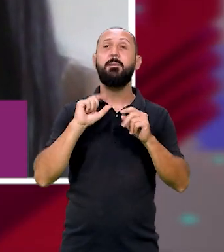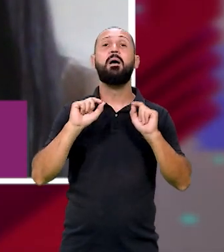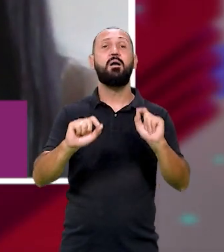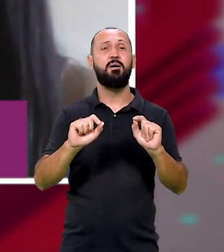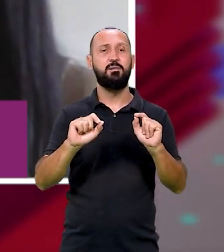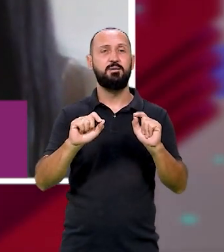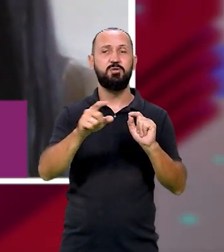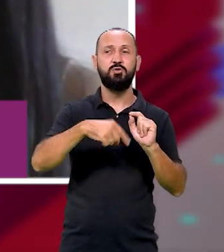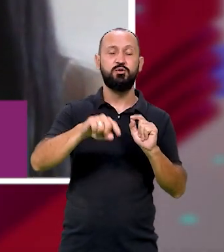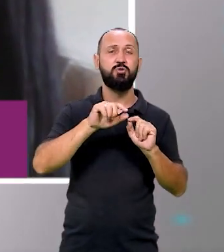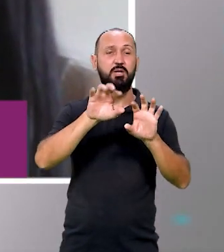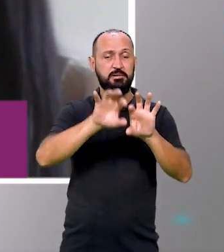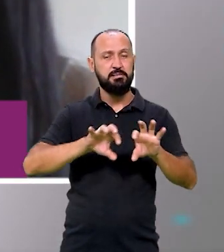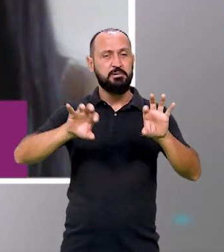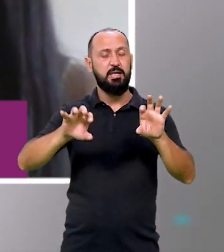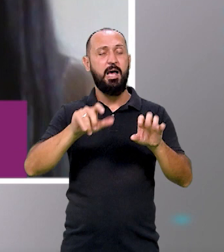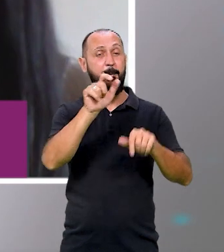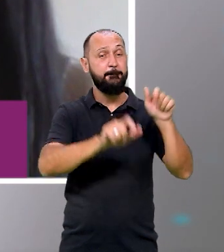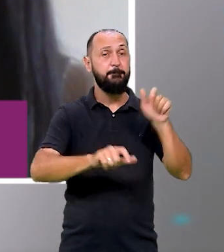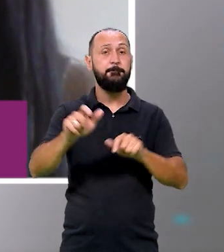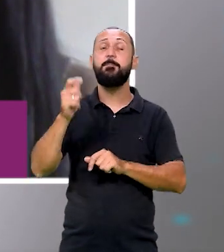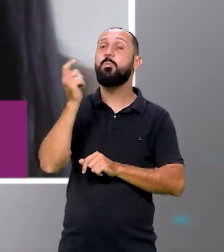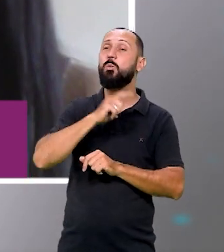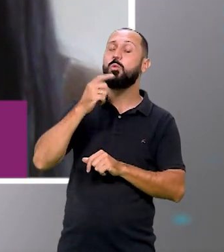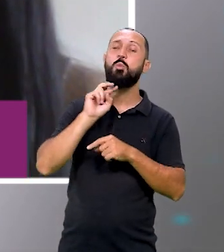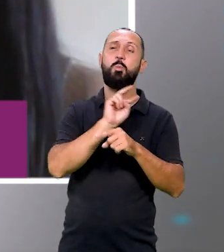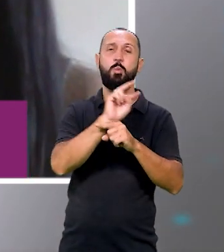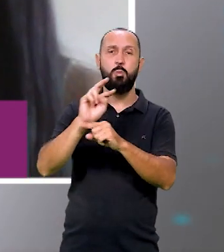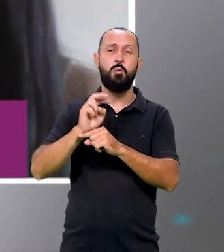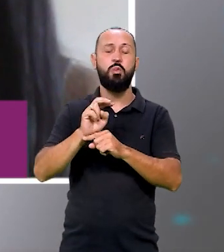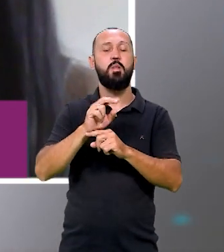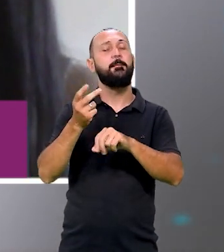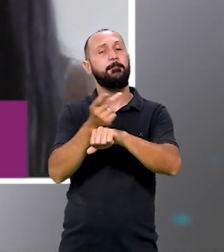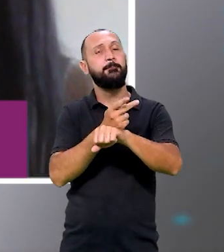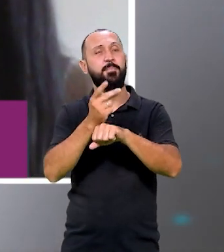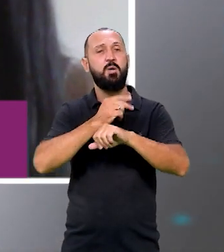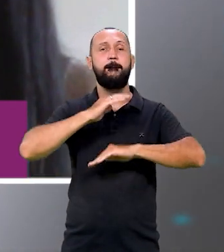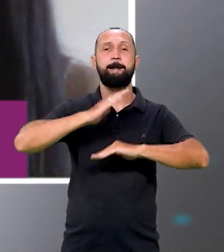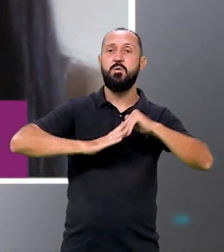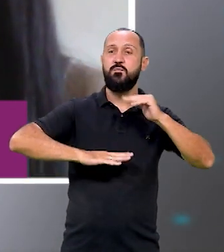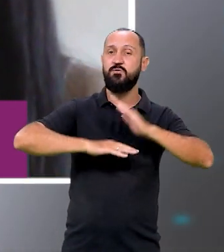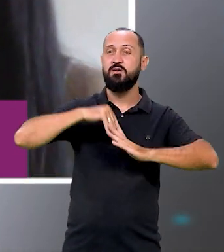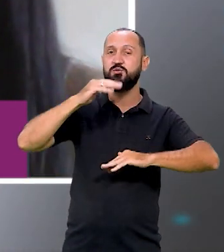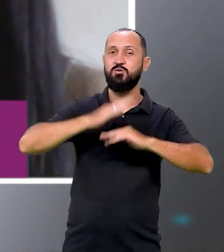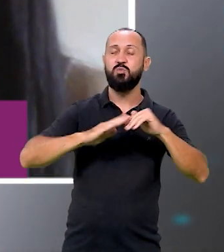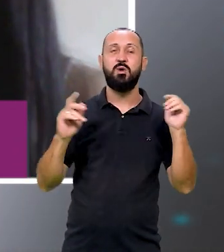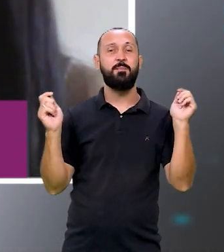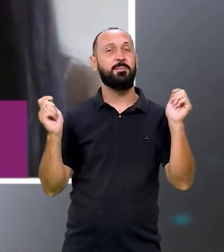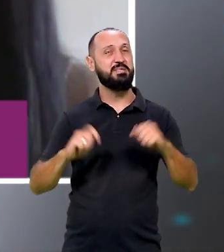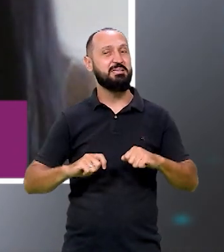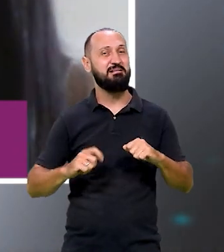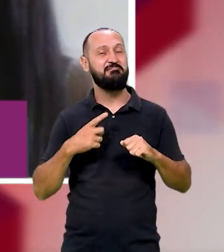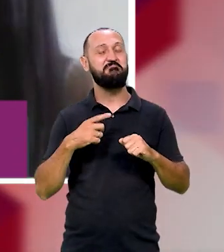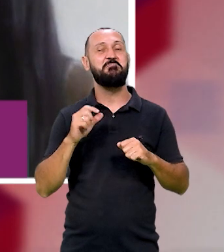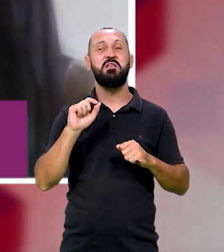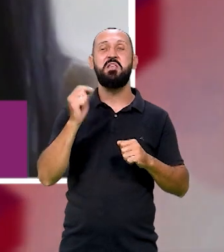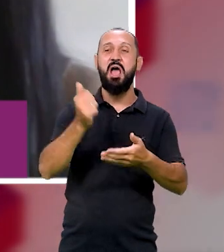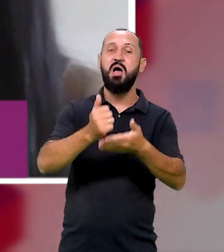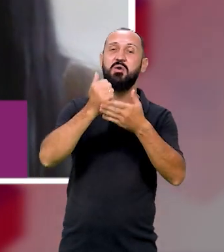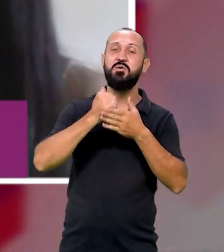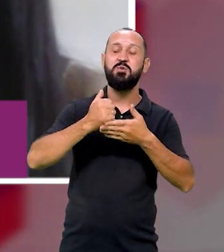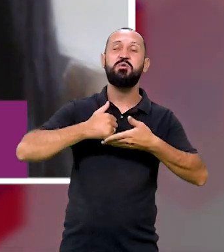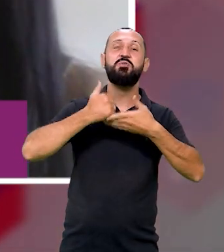do TAF, do teste de aptidão física, e essa fatalidade que ocorreu, comentou, né? É um caso isolado, a gente não sabe exatamente o que